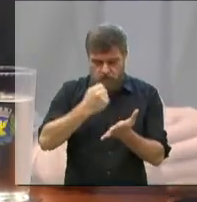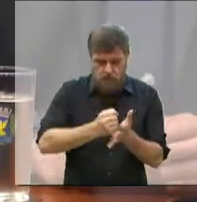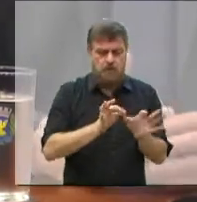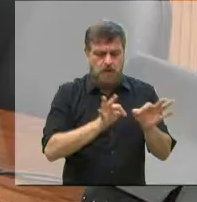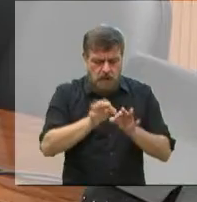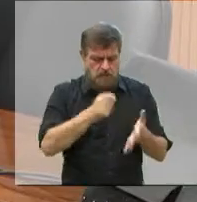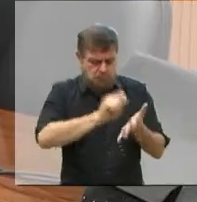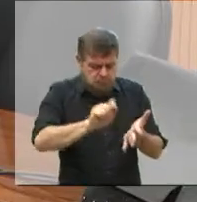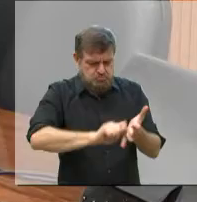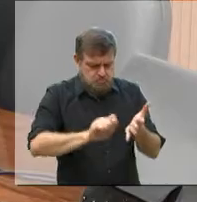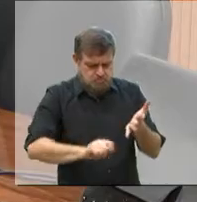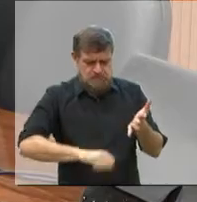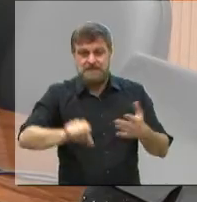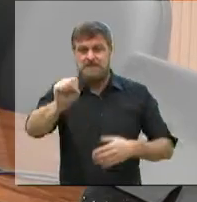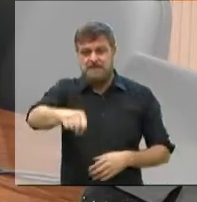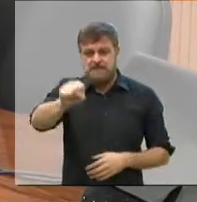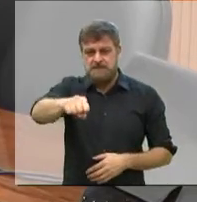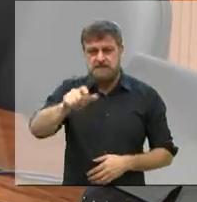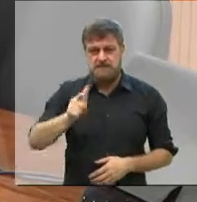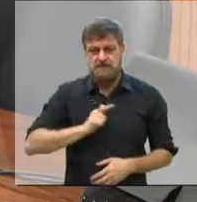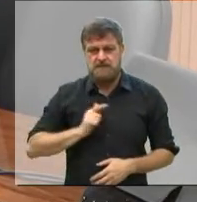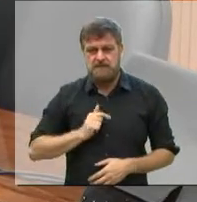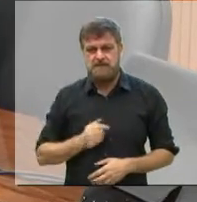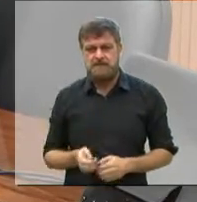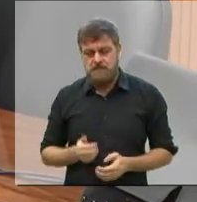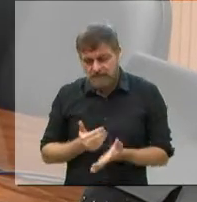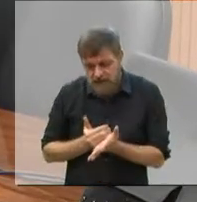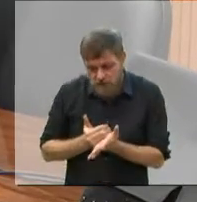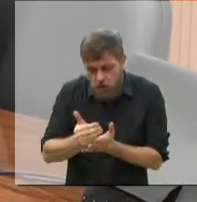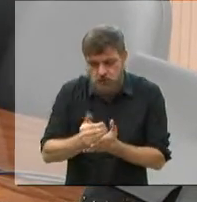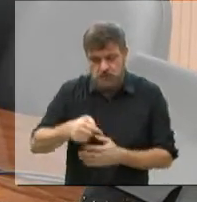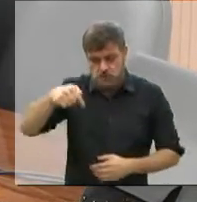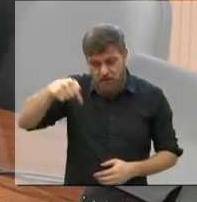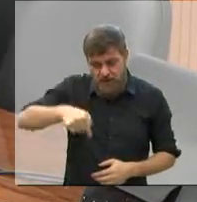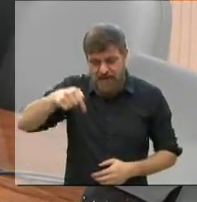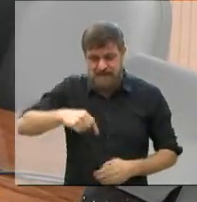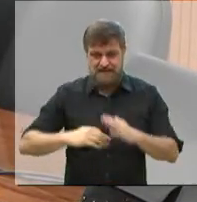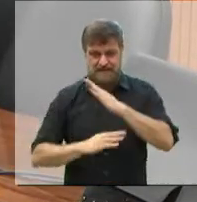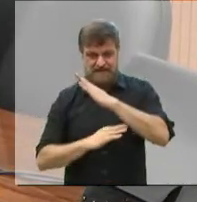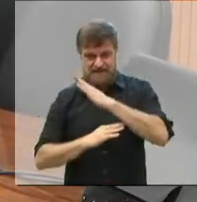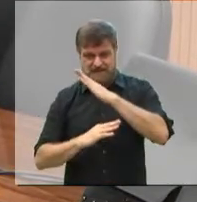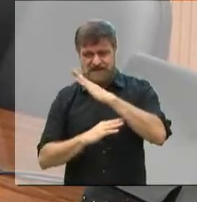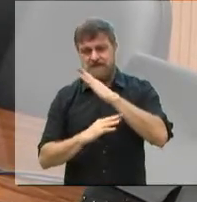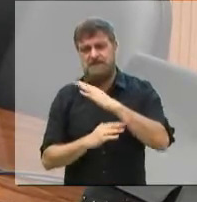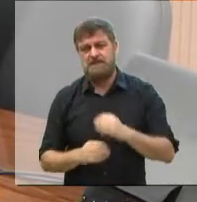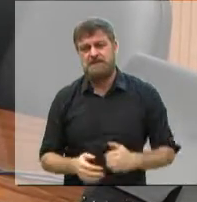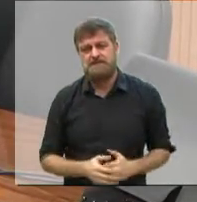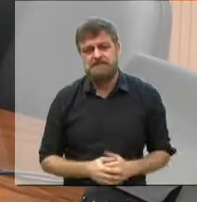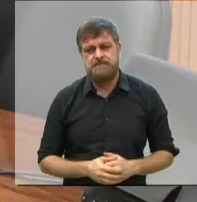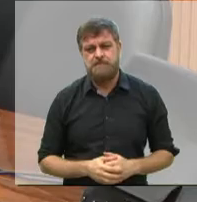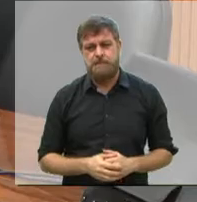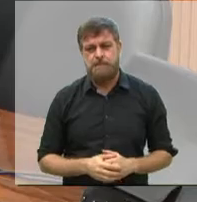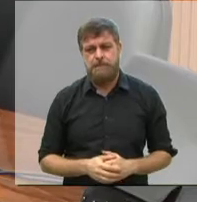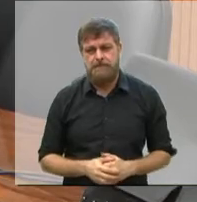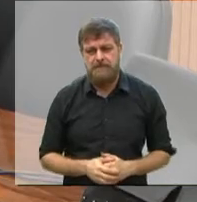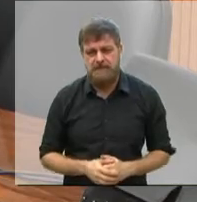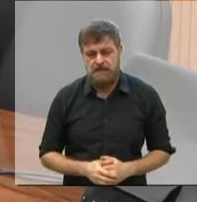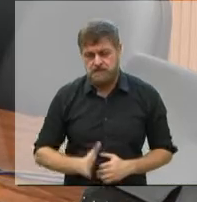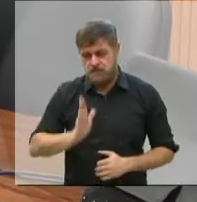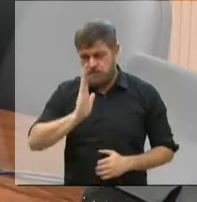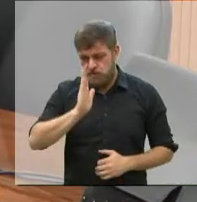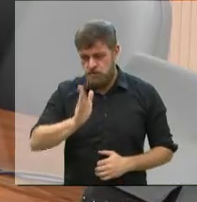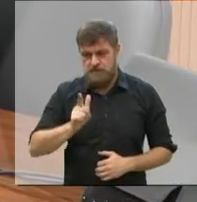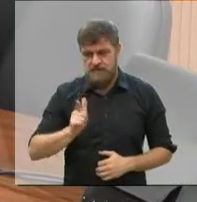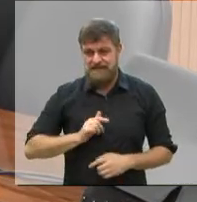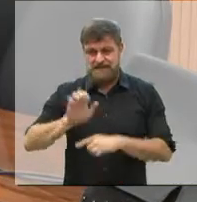sim. Esse é um outro projeto que também começou aqui na Câmara Municipal de Campinas e ele já